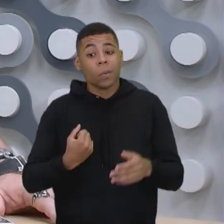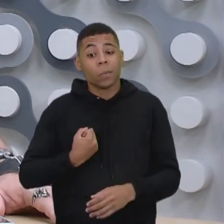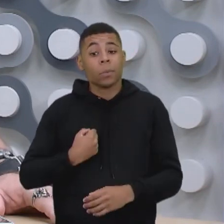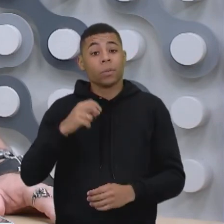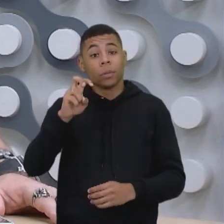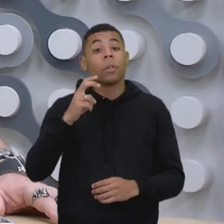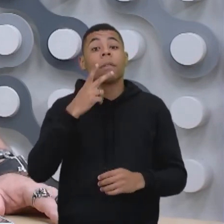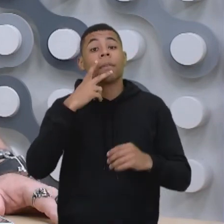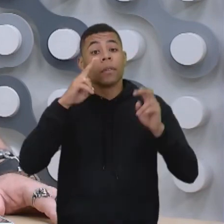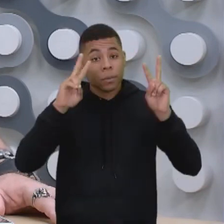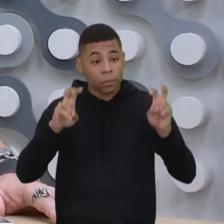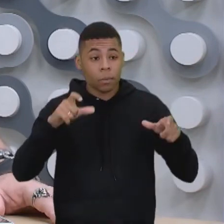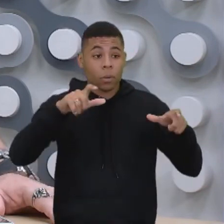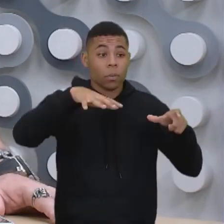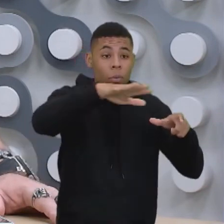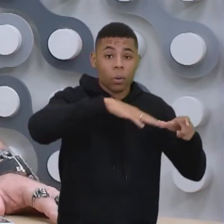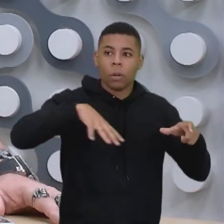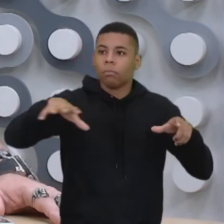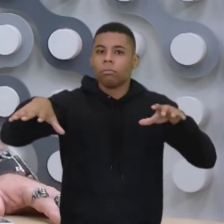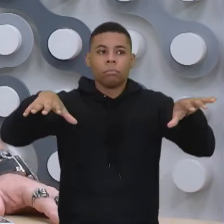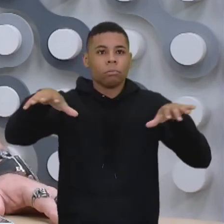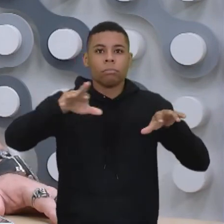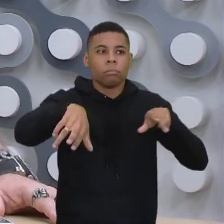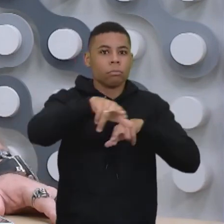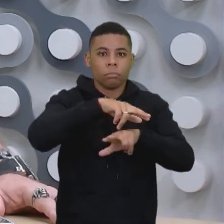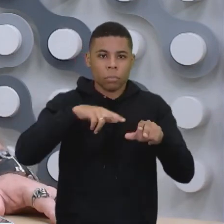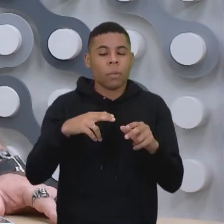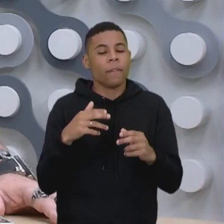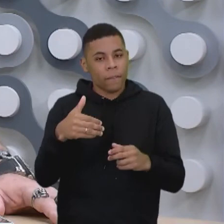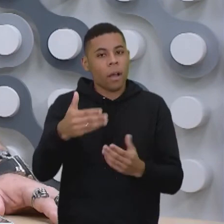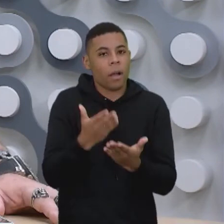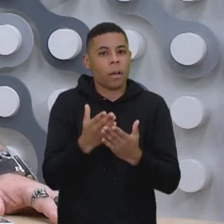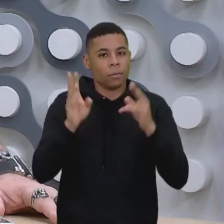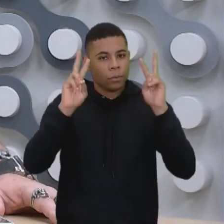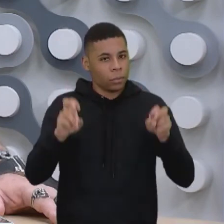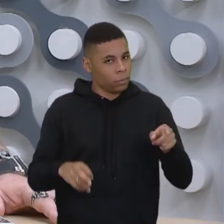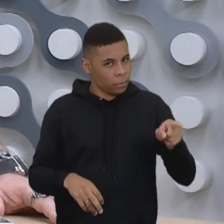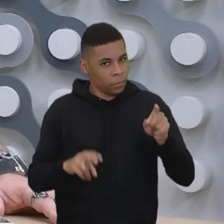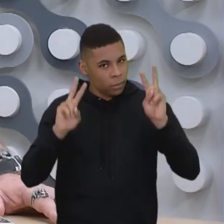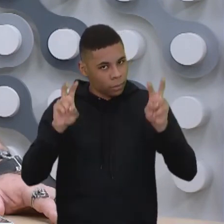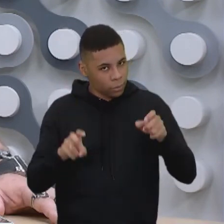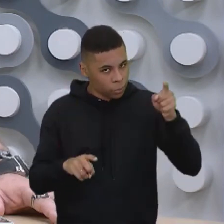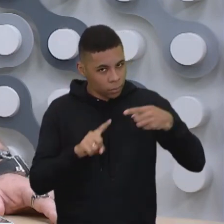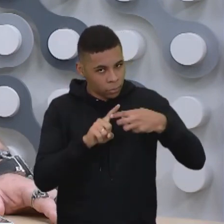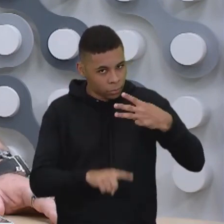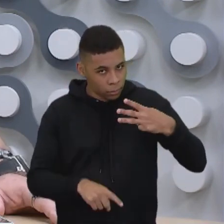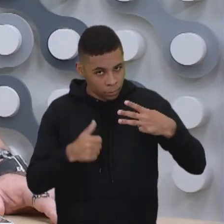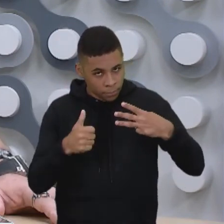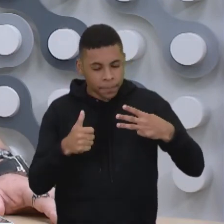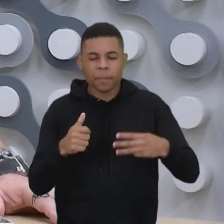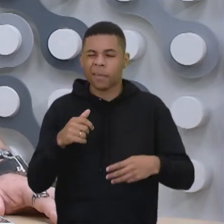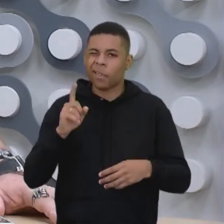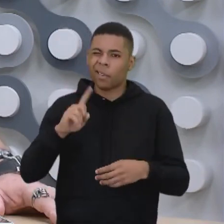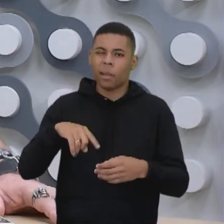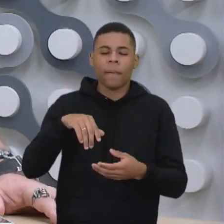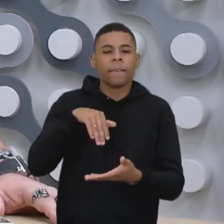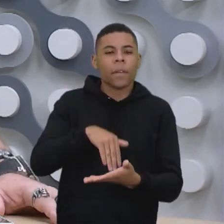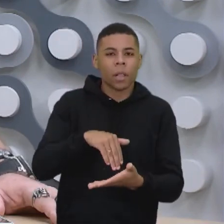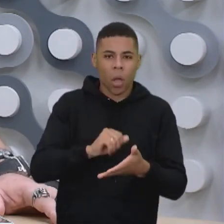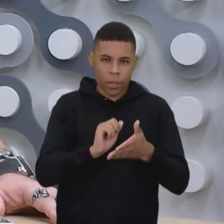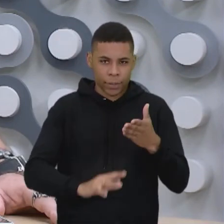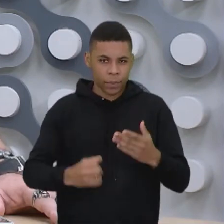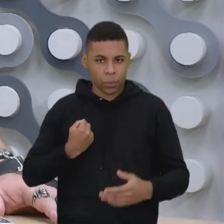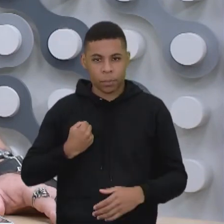a transição demográfica, então vocês vão ter também aulas, né, sobre essa transição demográfica, que é já no final aí da